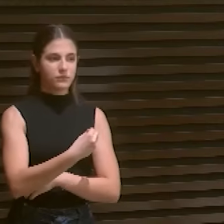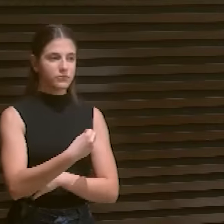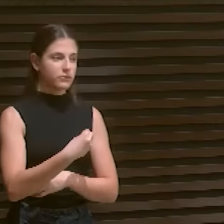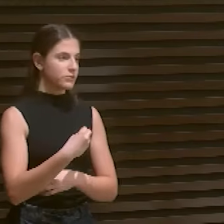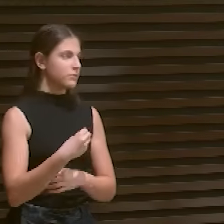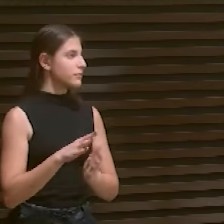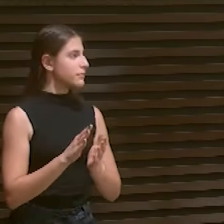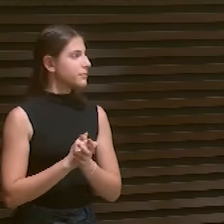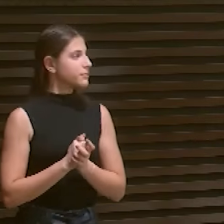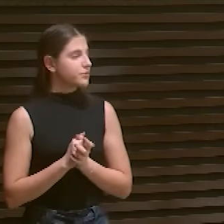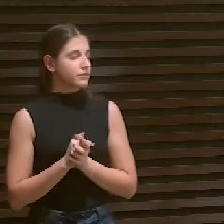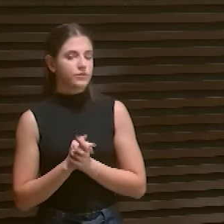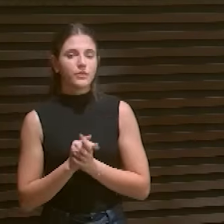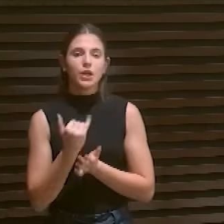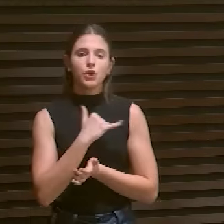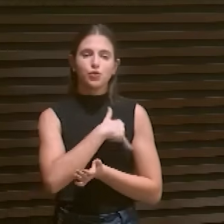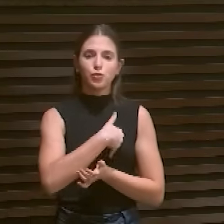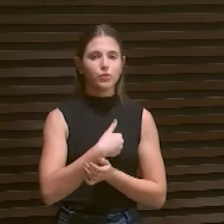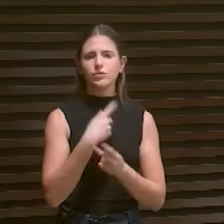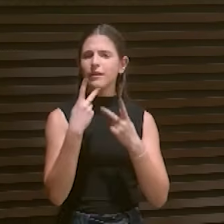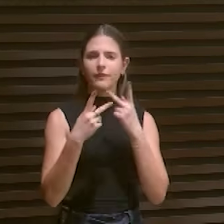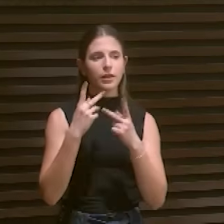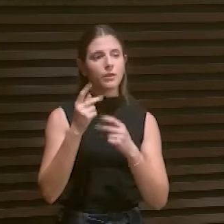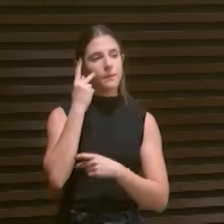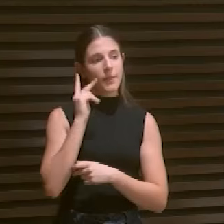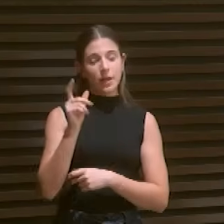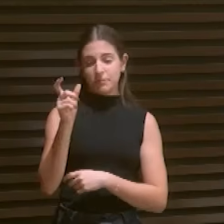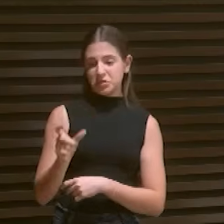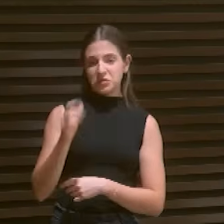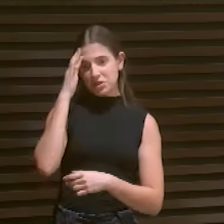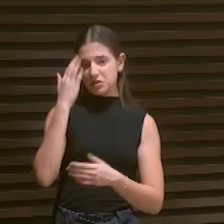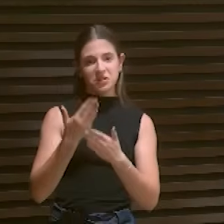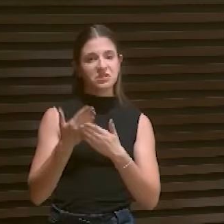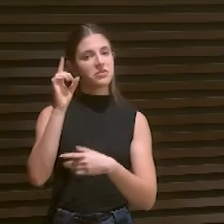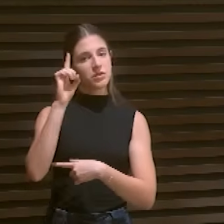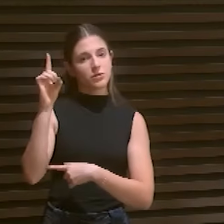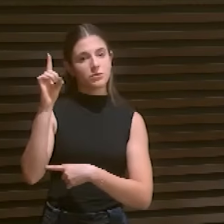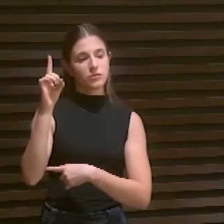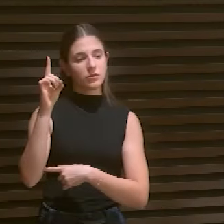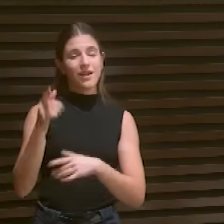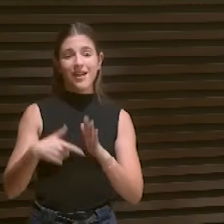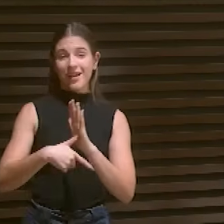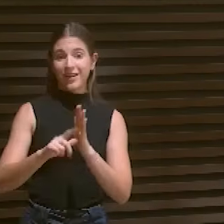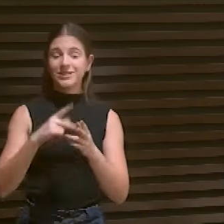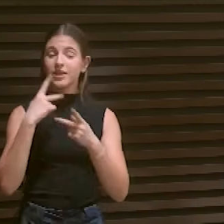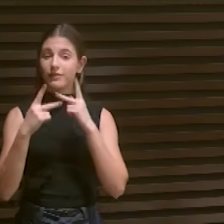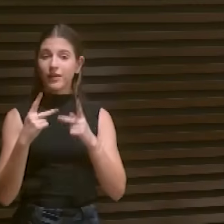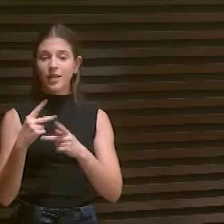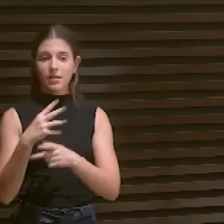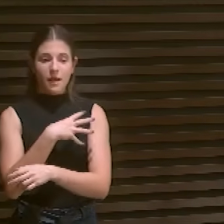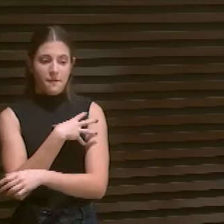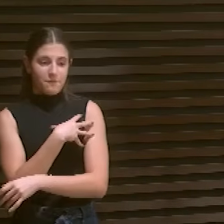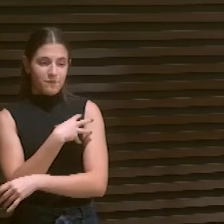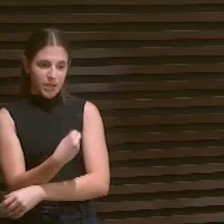Porque João aqui, ele não está falando para ímpios. Um pouco antes ele fala assim, filhinhos. Ele